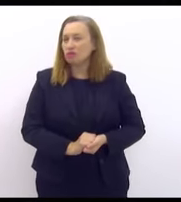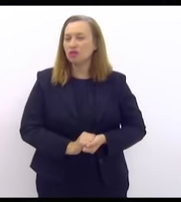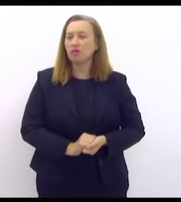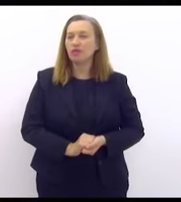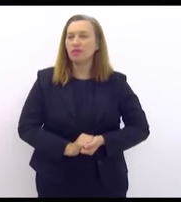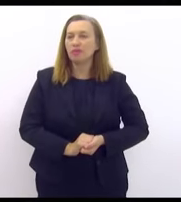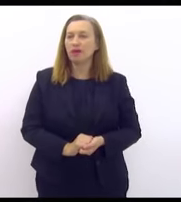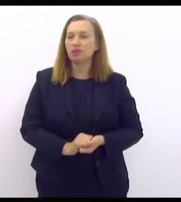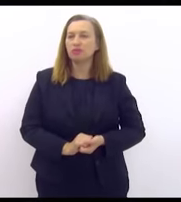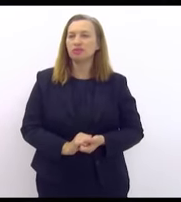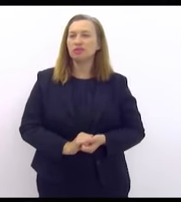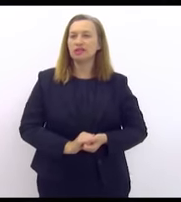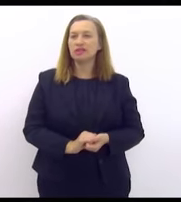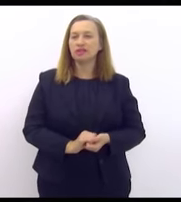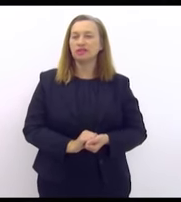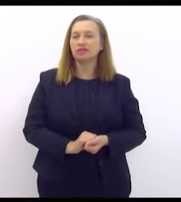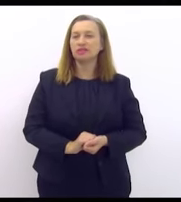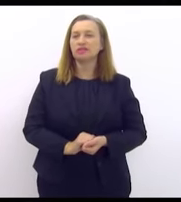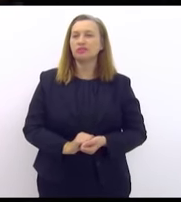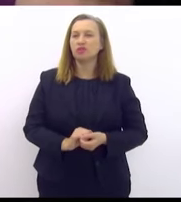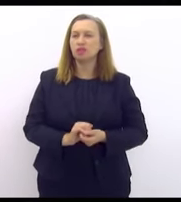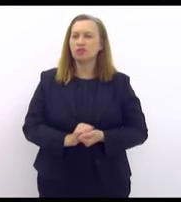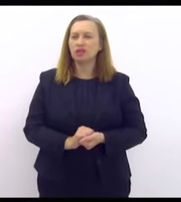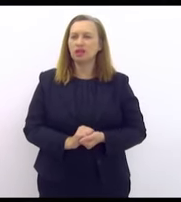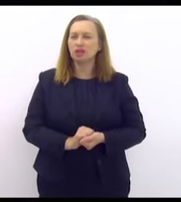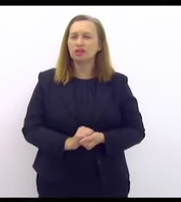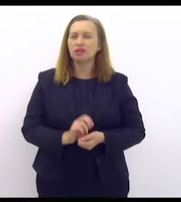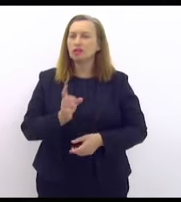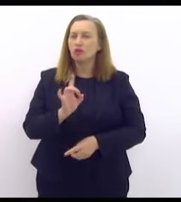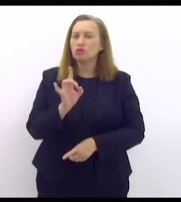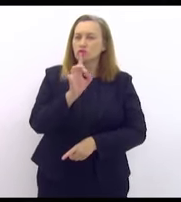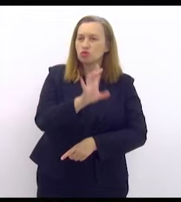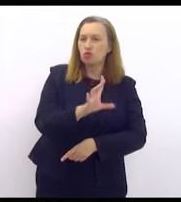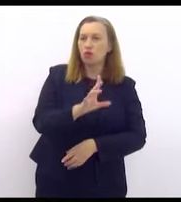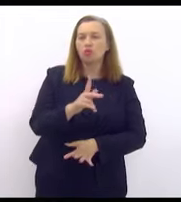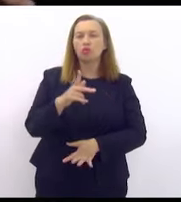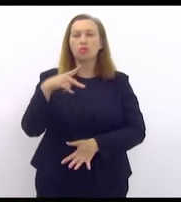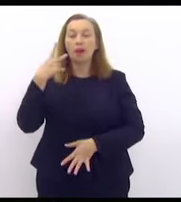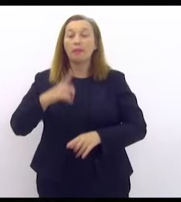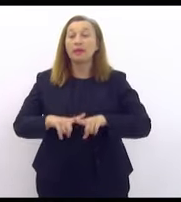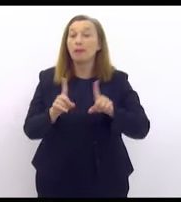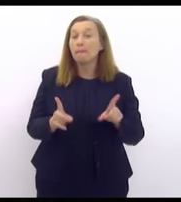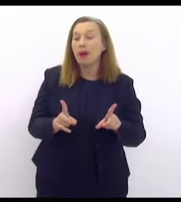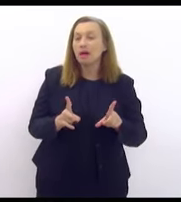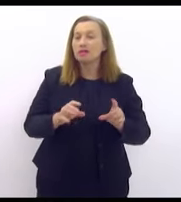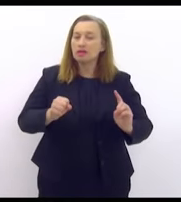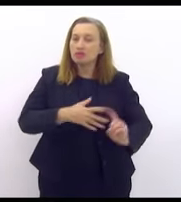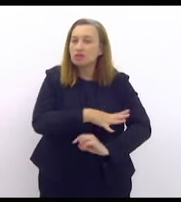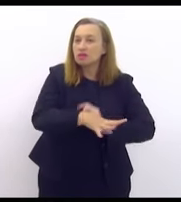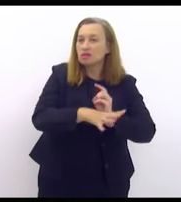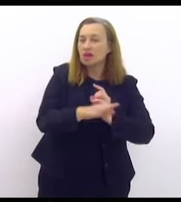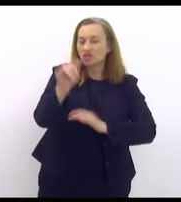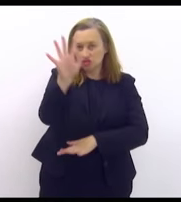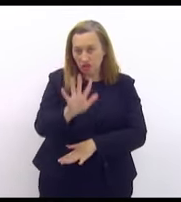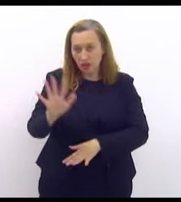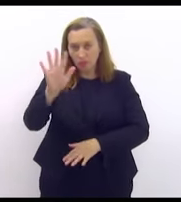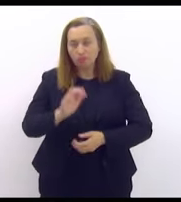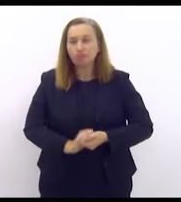esse planejamento para o conjunto da sociedade, não só no Parlamento, mas a sociedade civil como um todo.